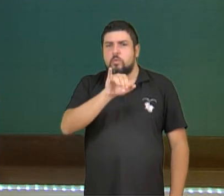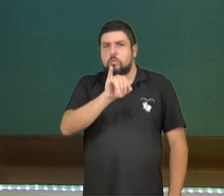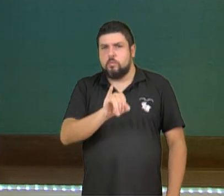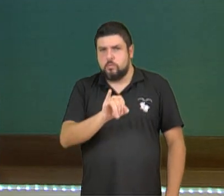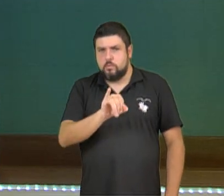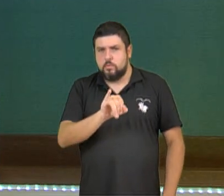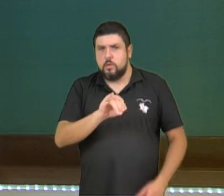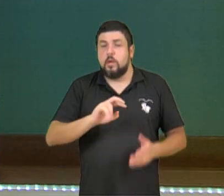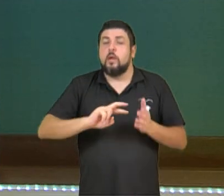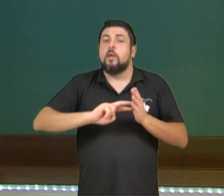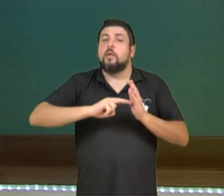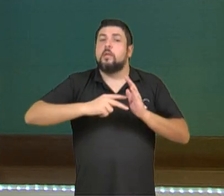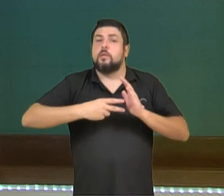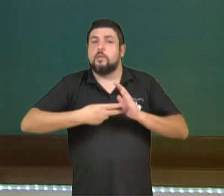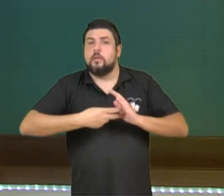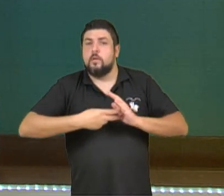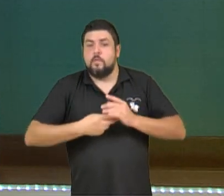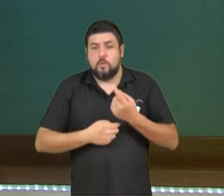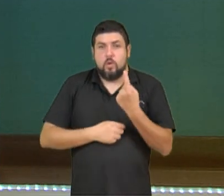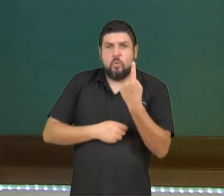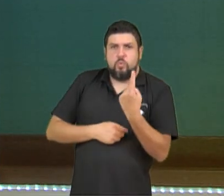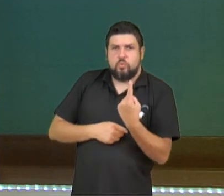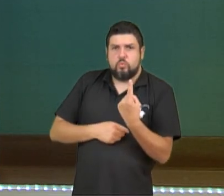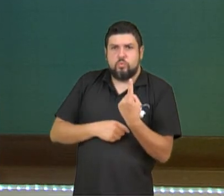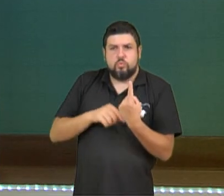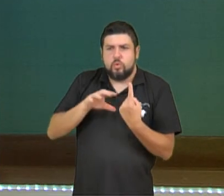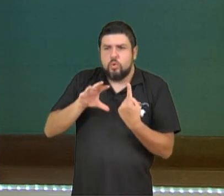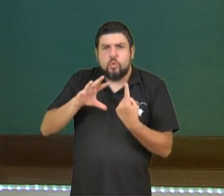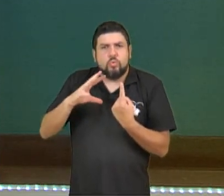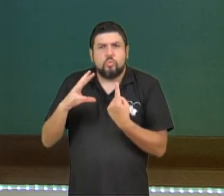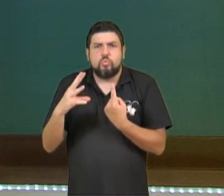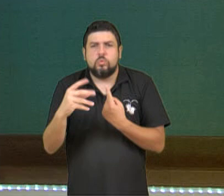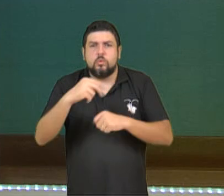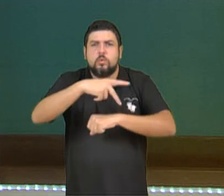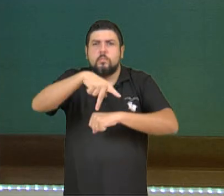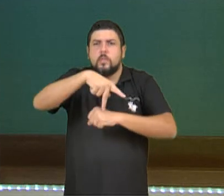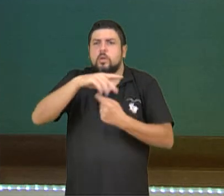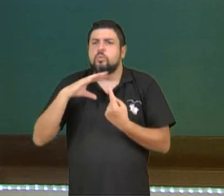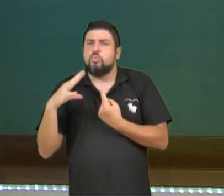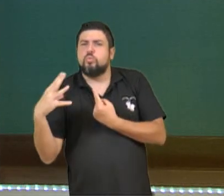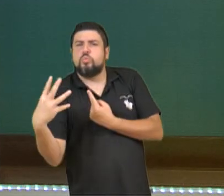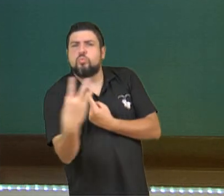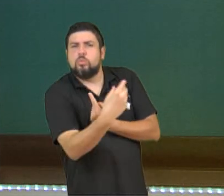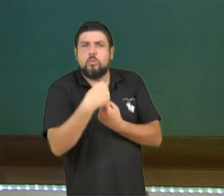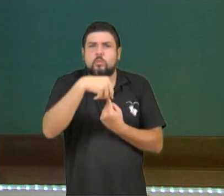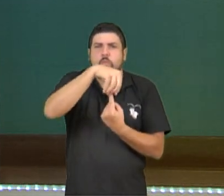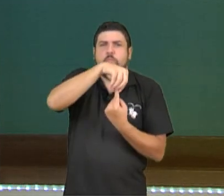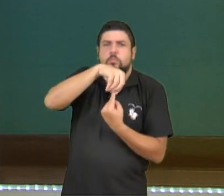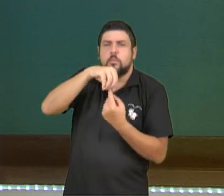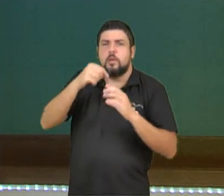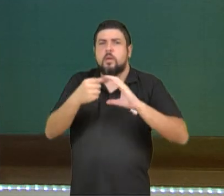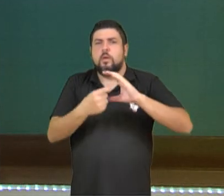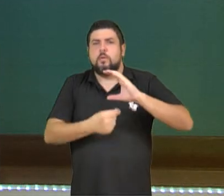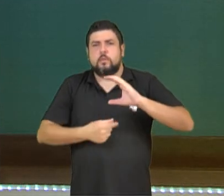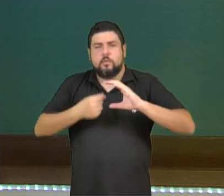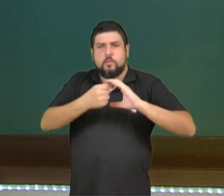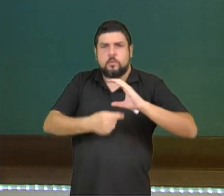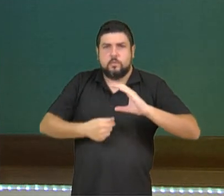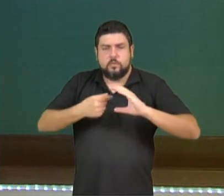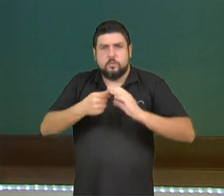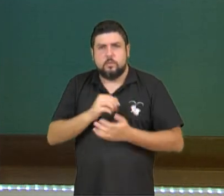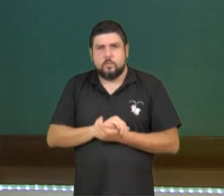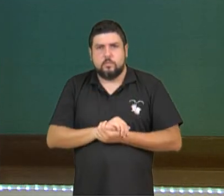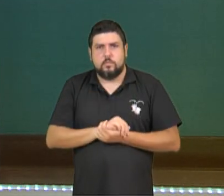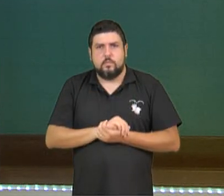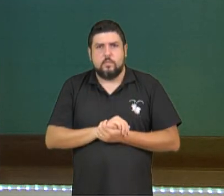países e oscila muito essa trajetória econômica, vamos dimensionar que a trajetória é global, variando muito entre